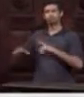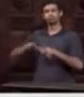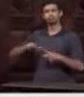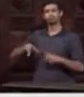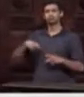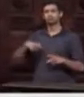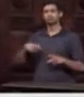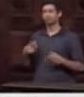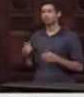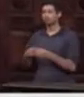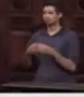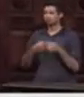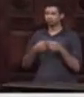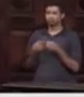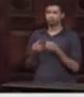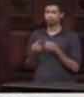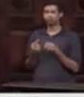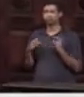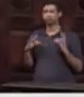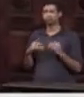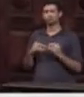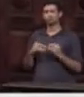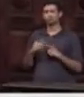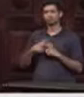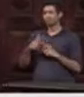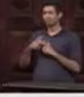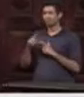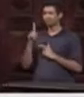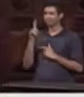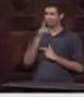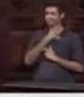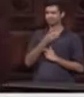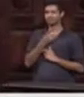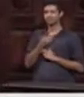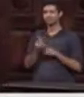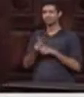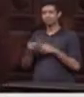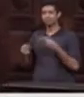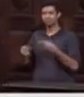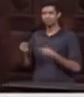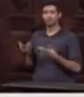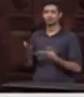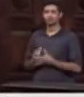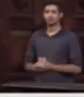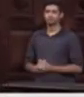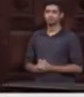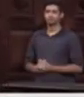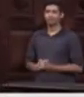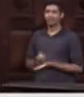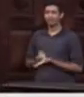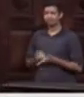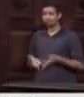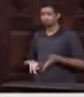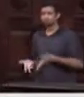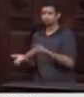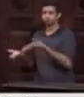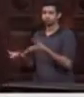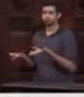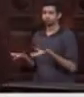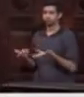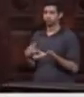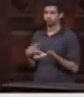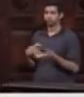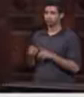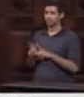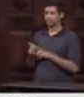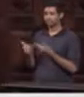os municípios, toda a dificuldade que passa a política, a falta de credibilidade no exercício fiscal